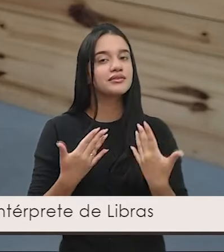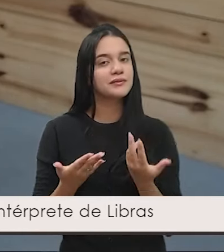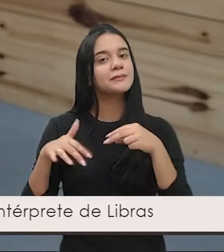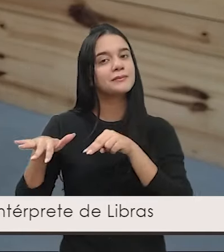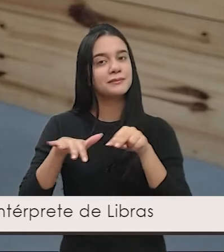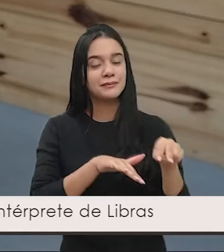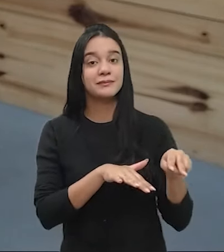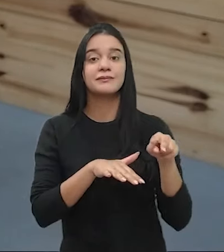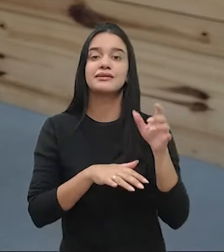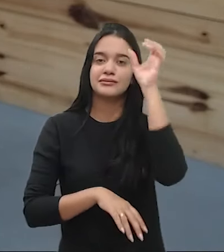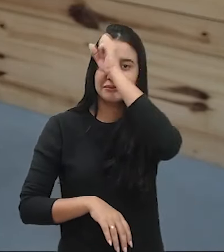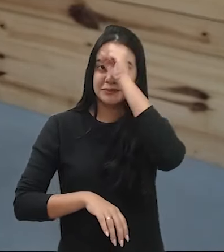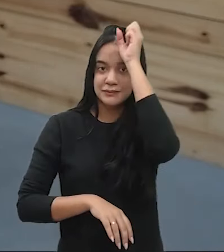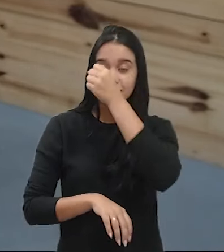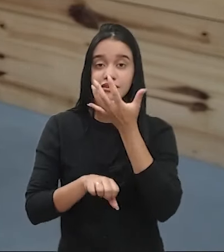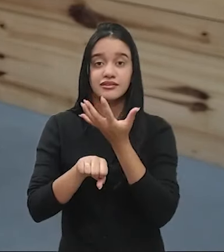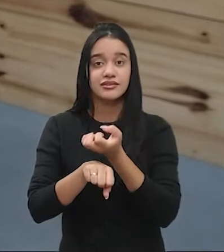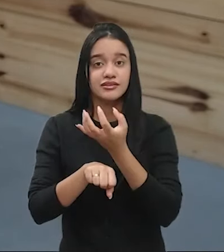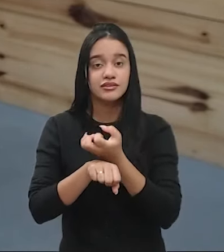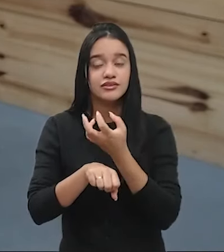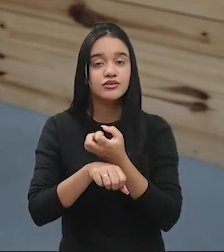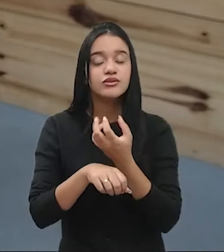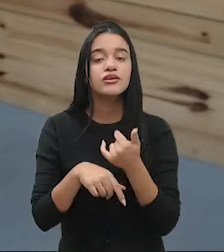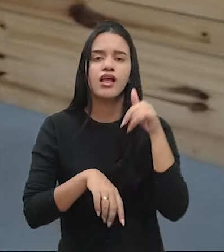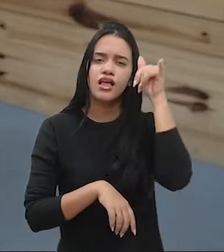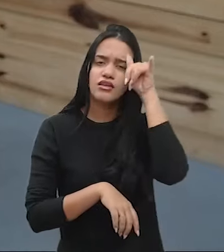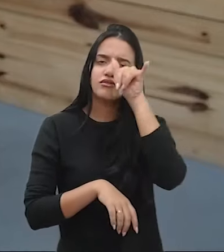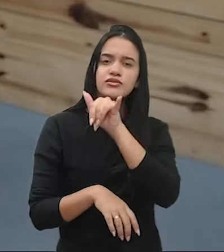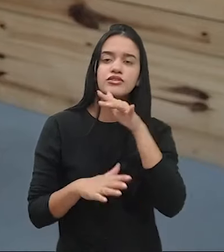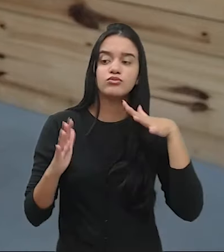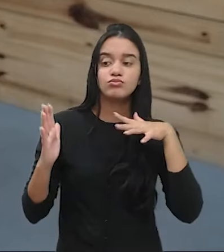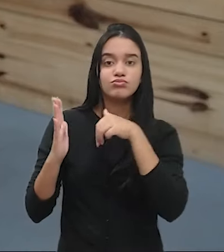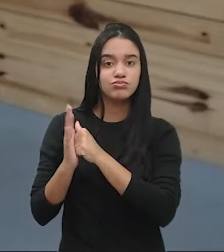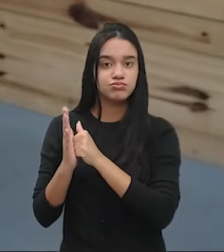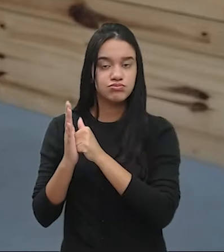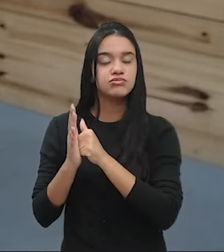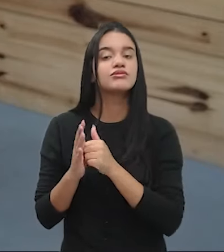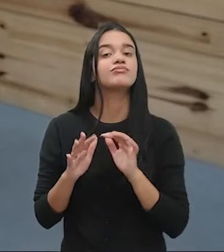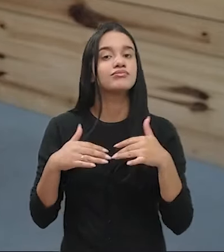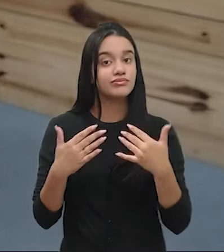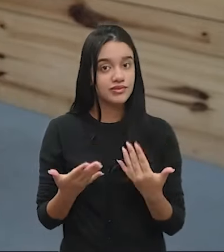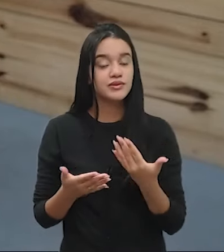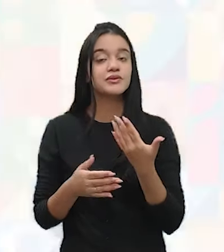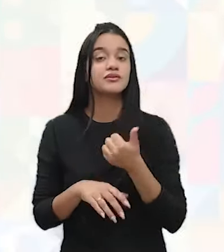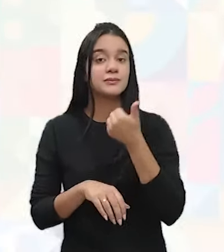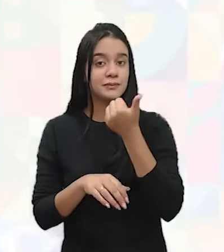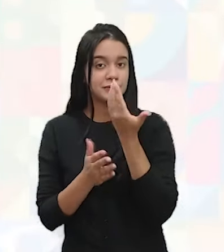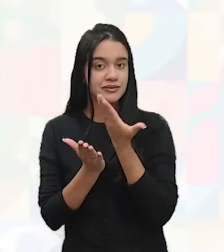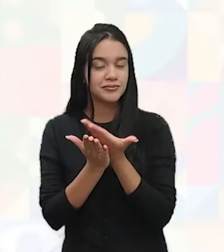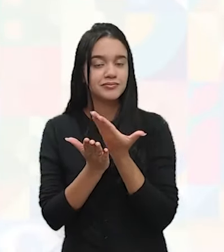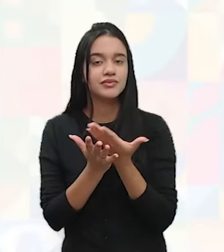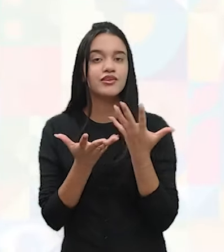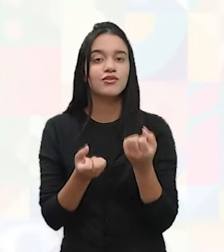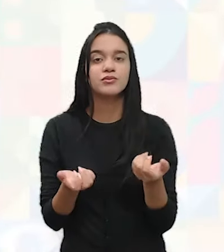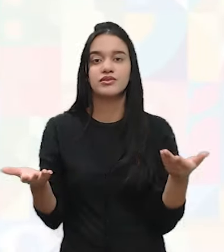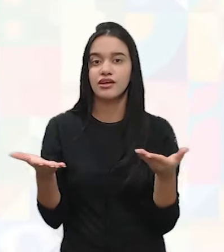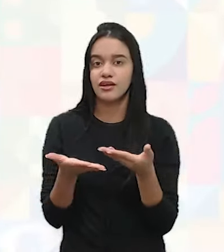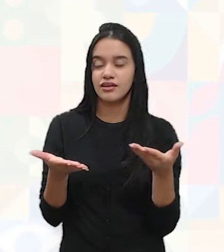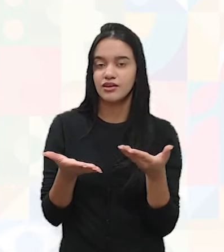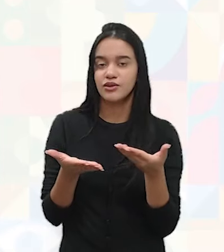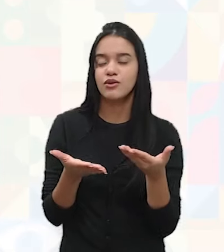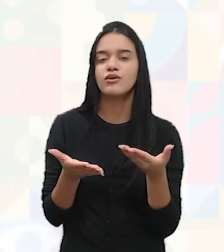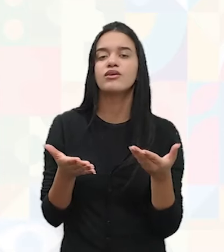aprendizado na disciplina de prevenção e combate a sinistros nesta primeira unidade né Vamos abordar